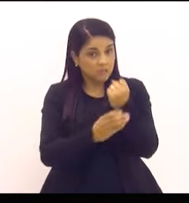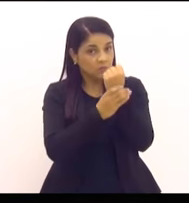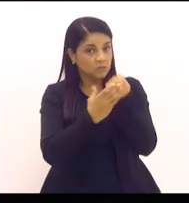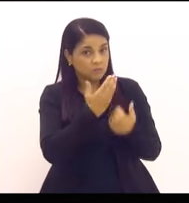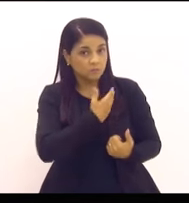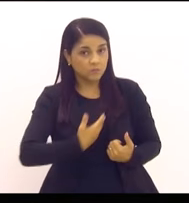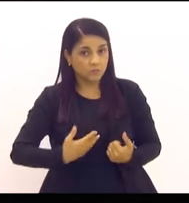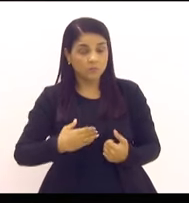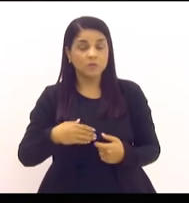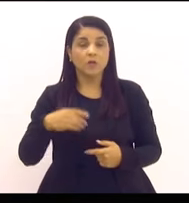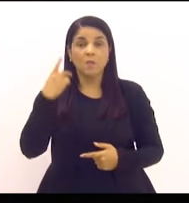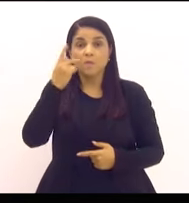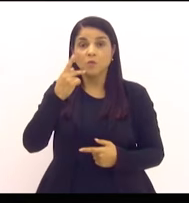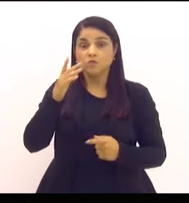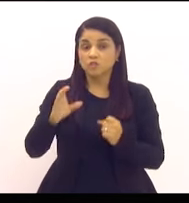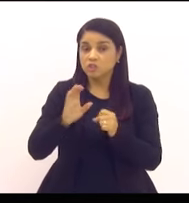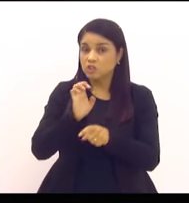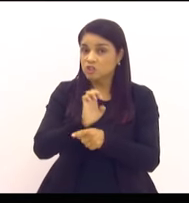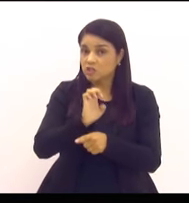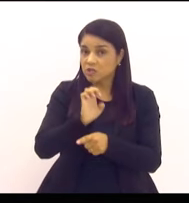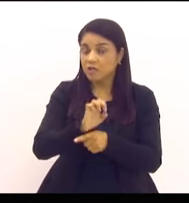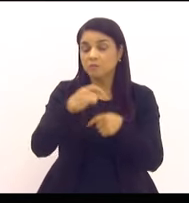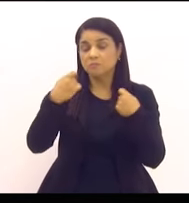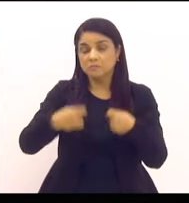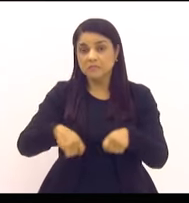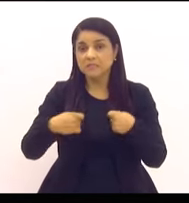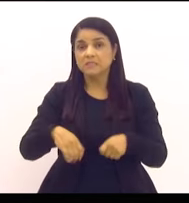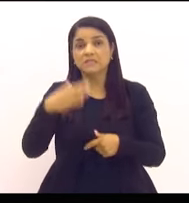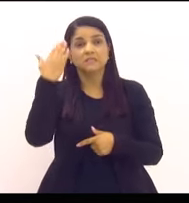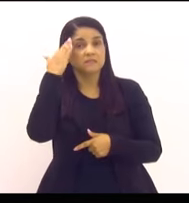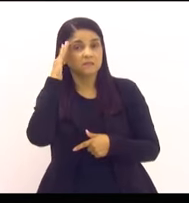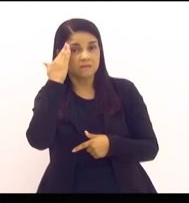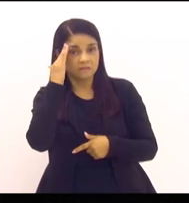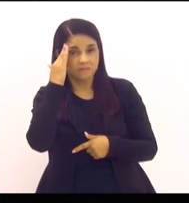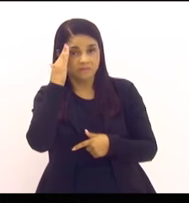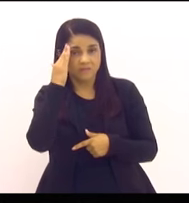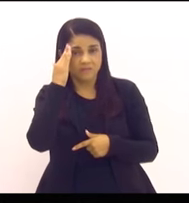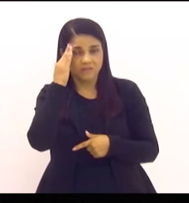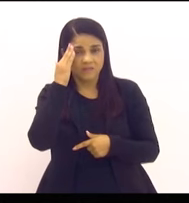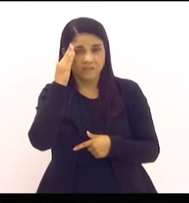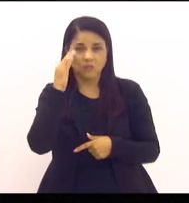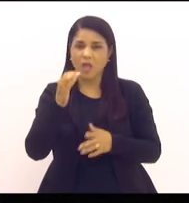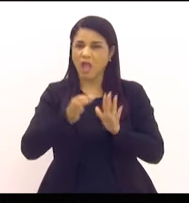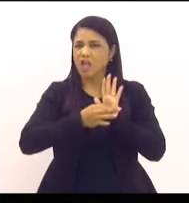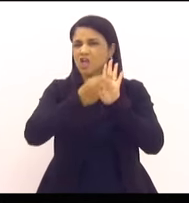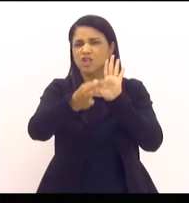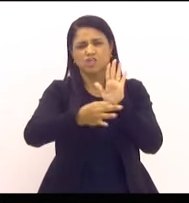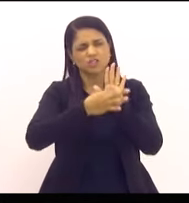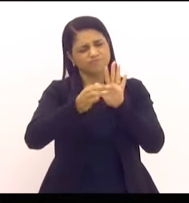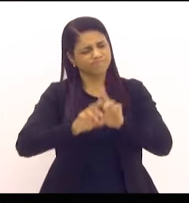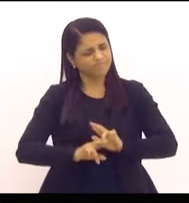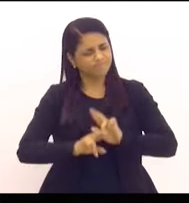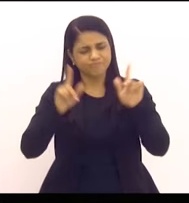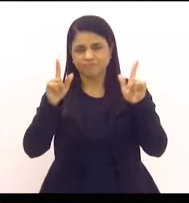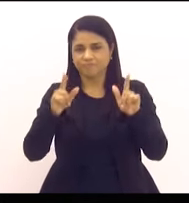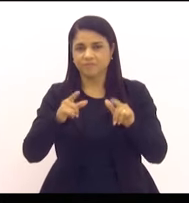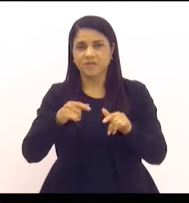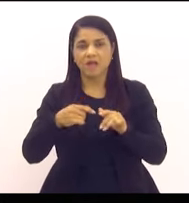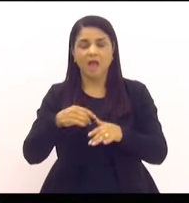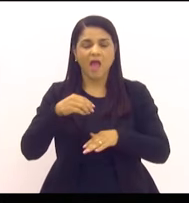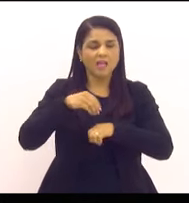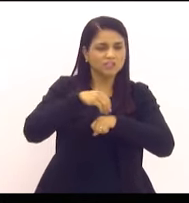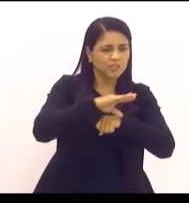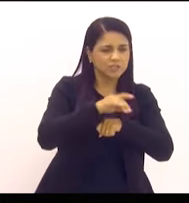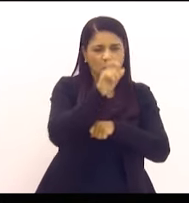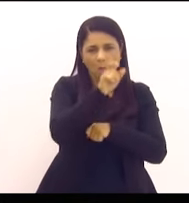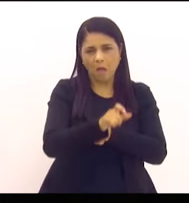como tal, tem que ser entendido. Então, ninguém aqui está criticando a indicação A ou